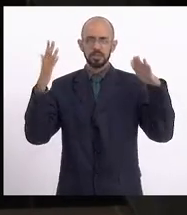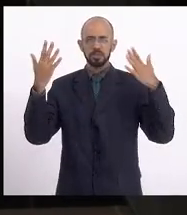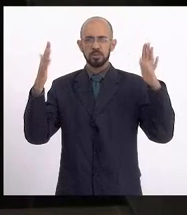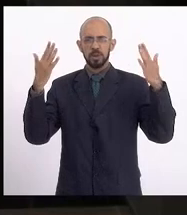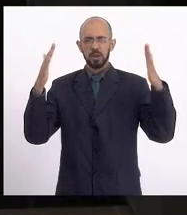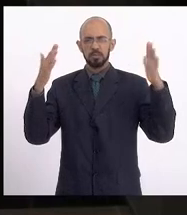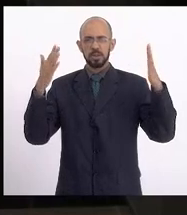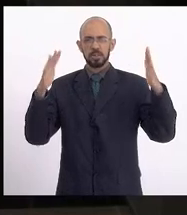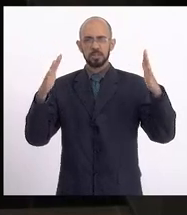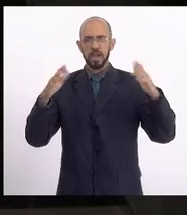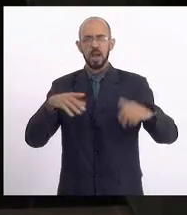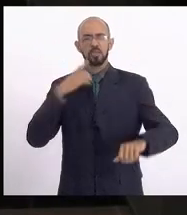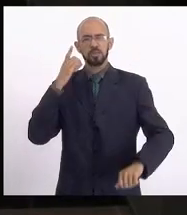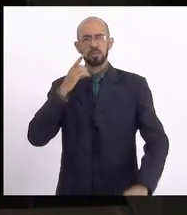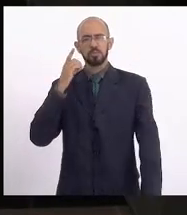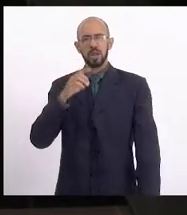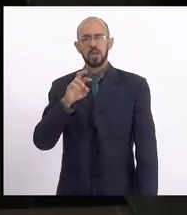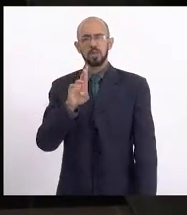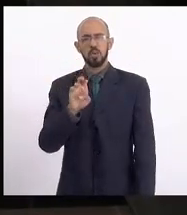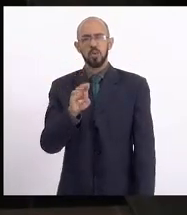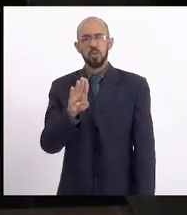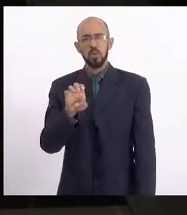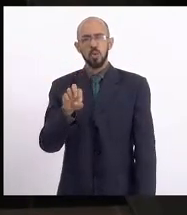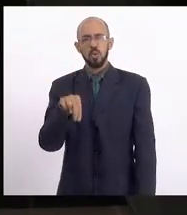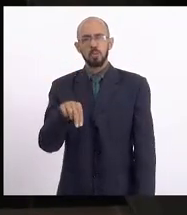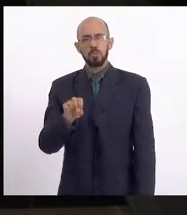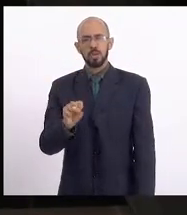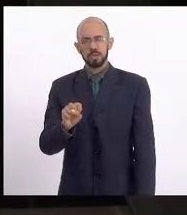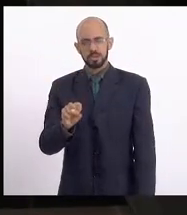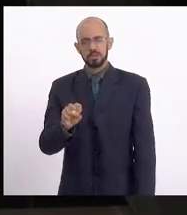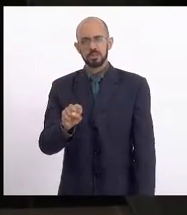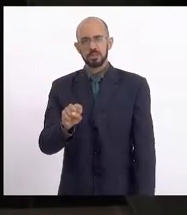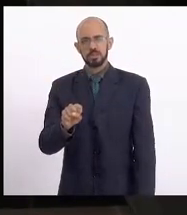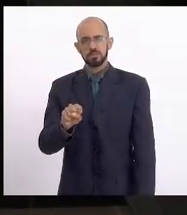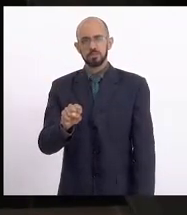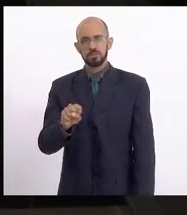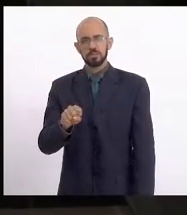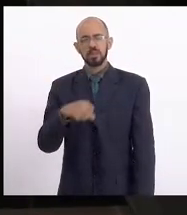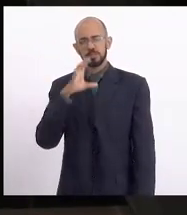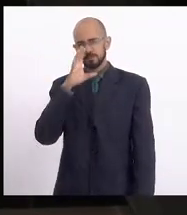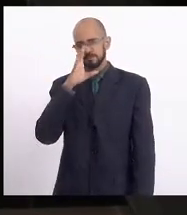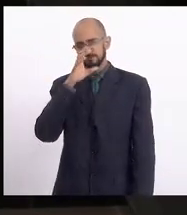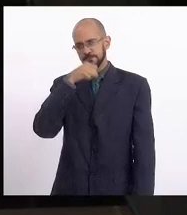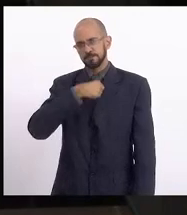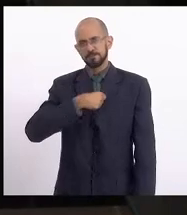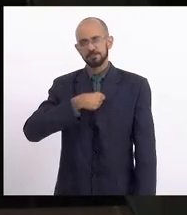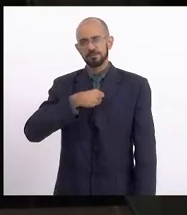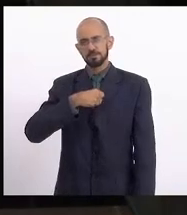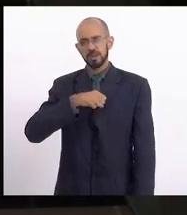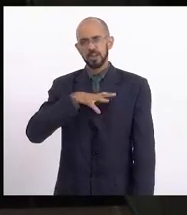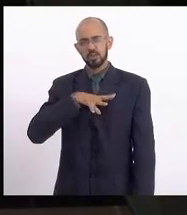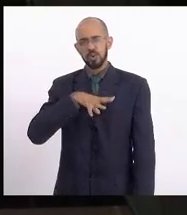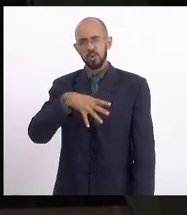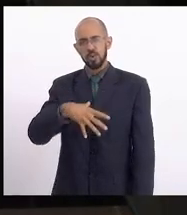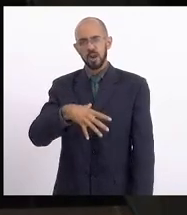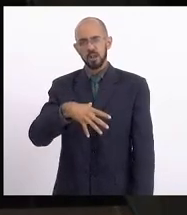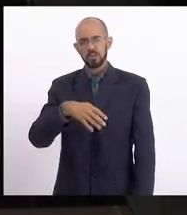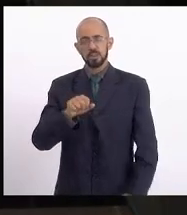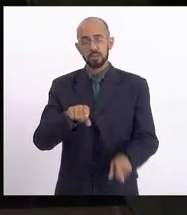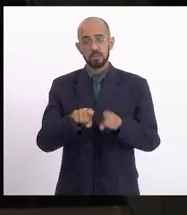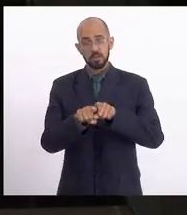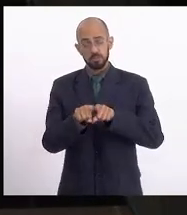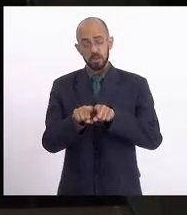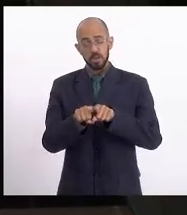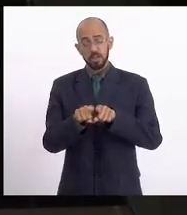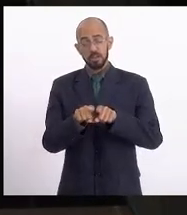Rubens Bontempo pela sua resistência, pela sua tenacidade e desejar